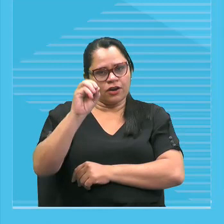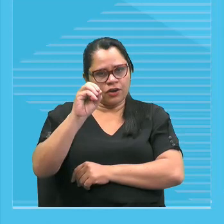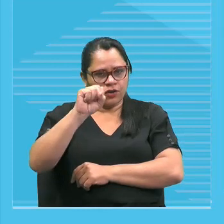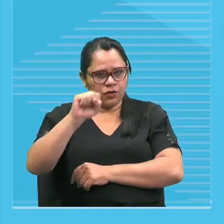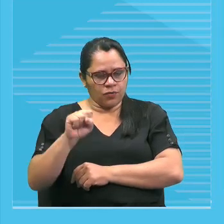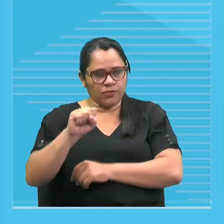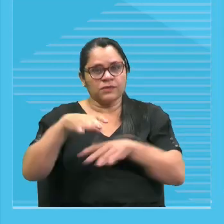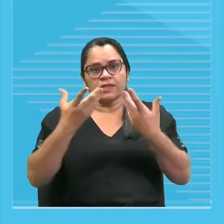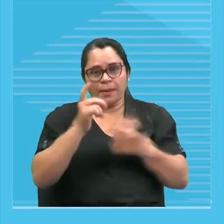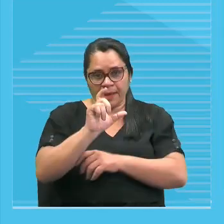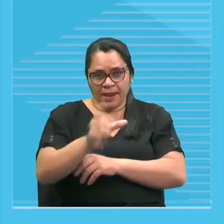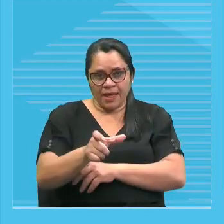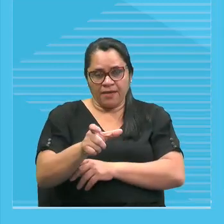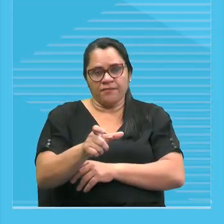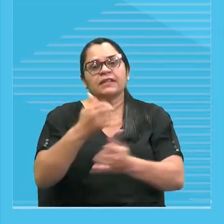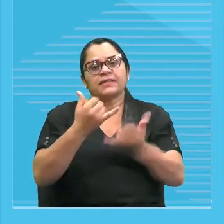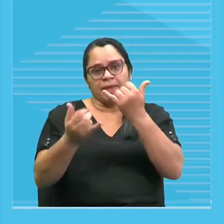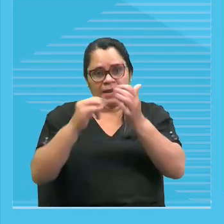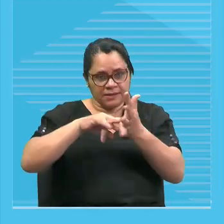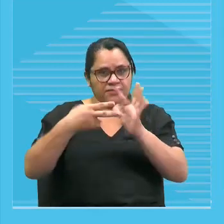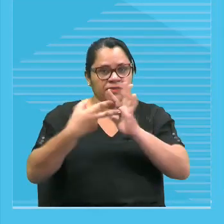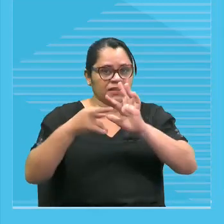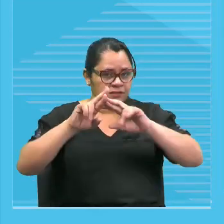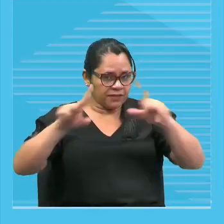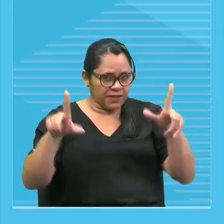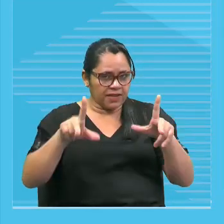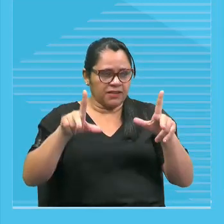A falsa cognata é expertos